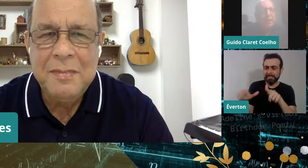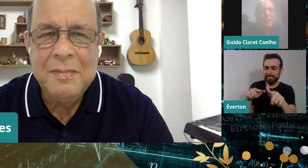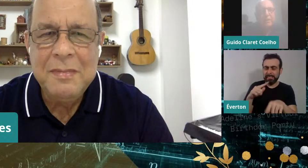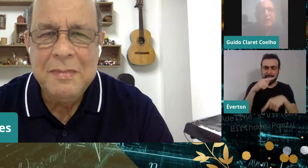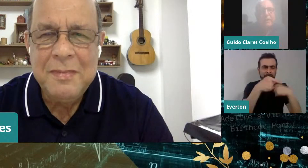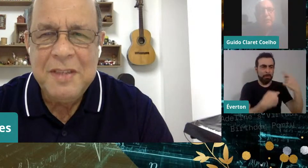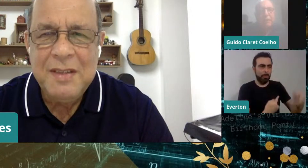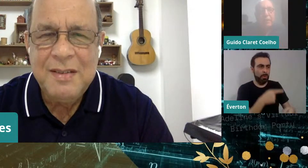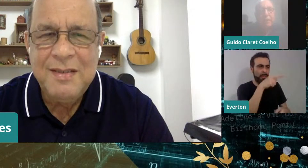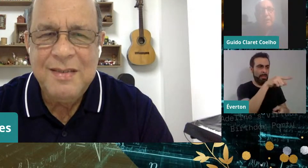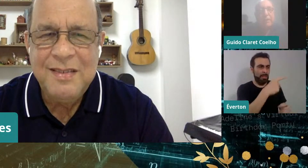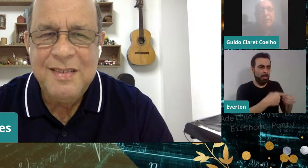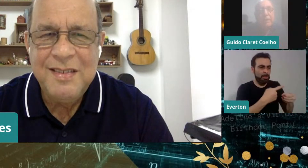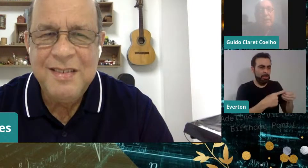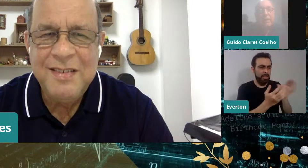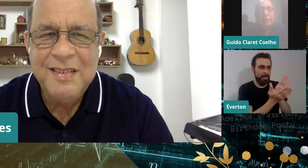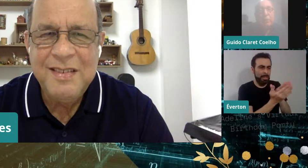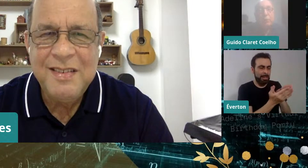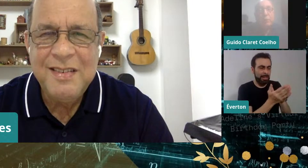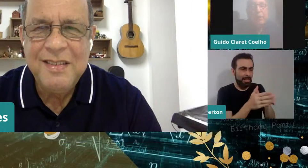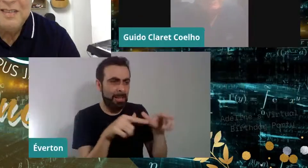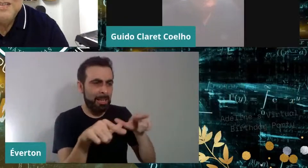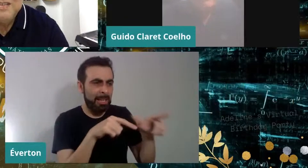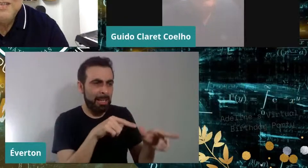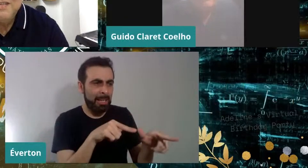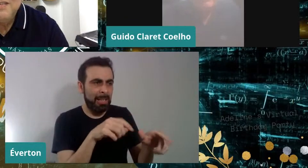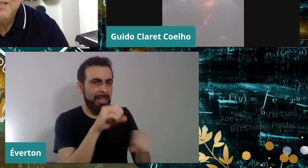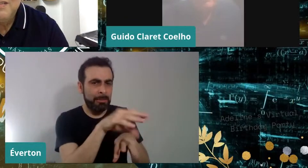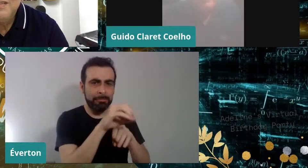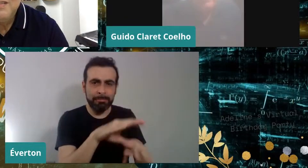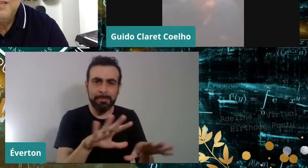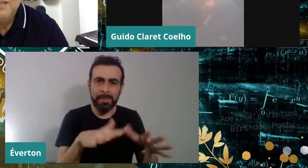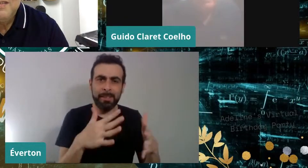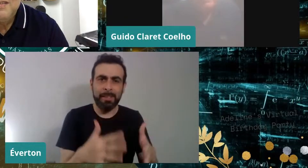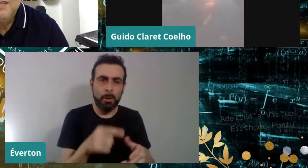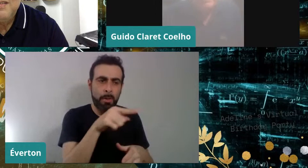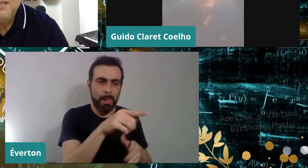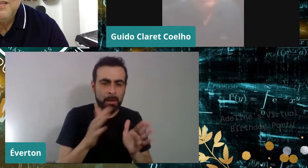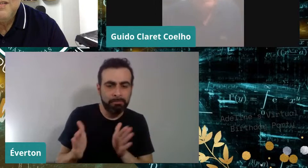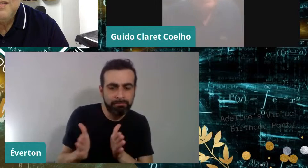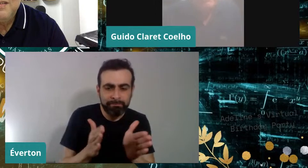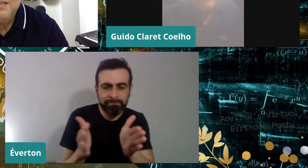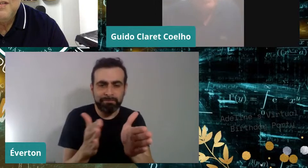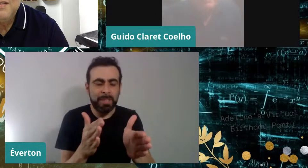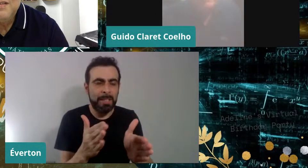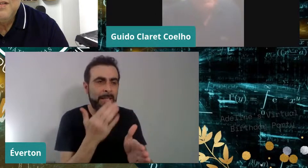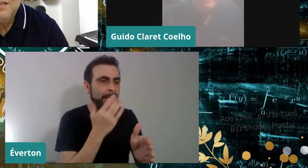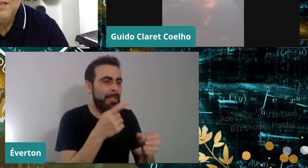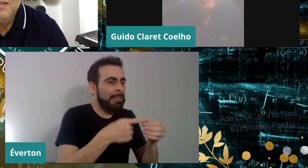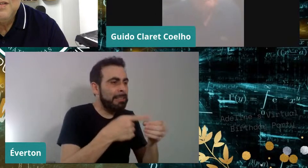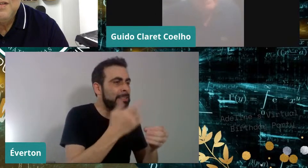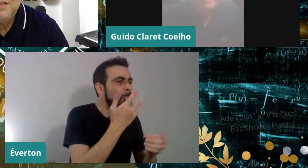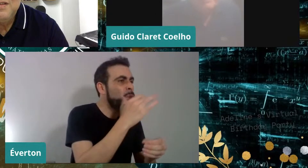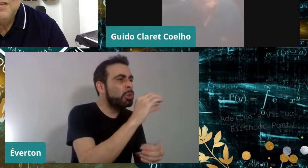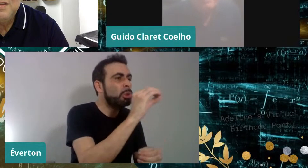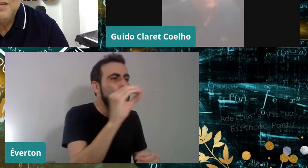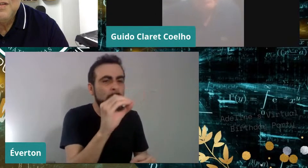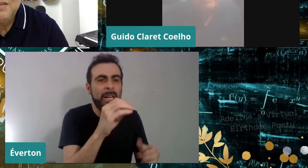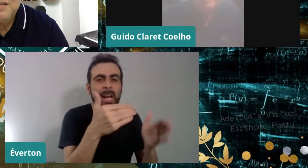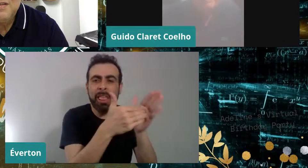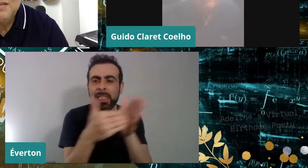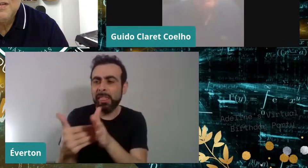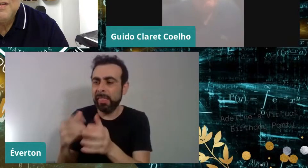em Jacarezinho e o trecho de Ourinhos a Jacarezinho era terra,